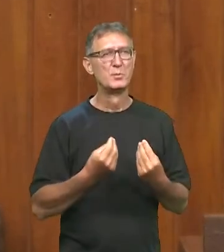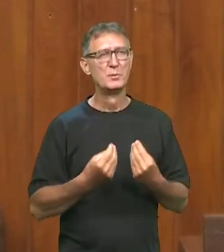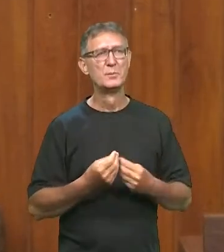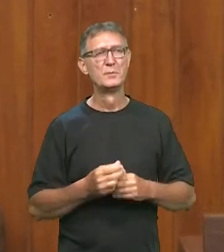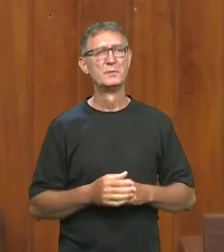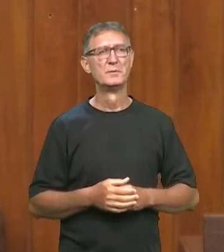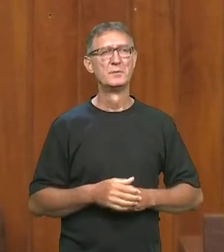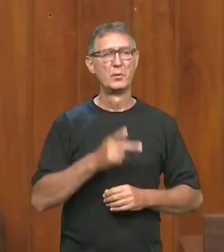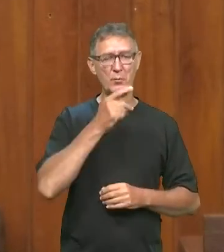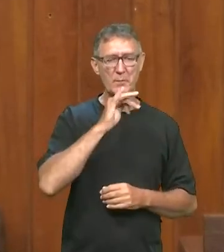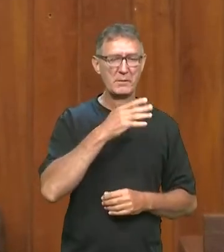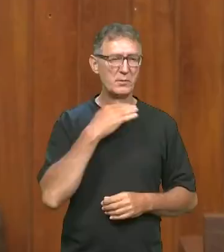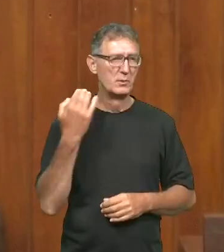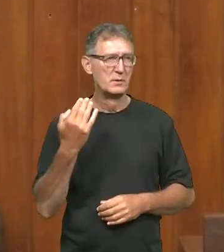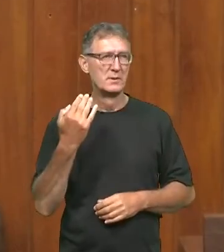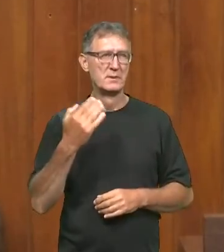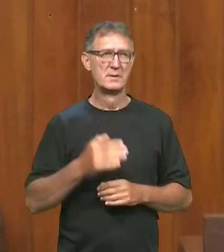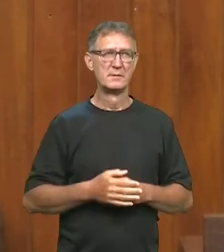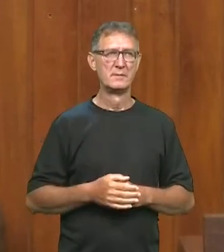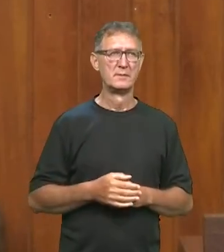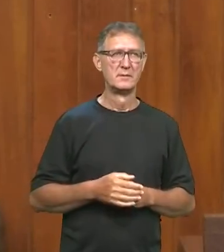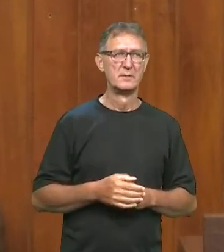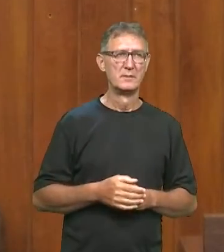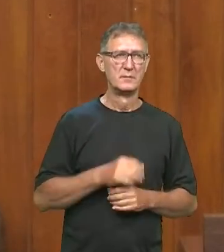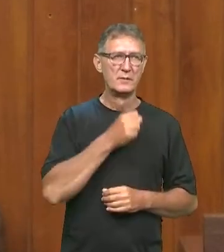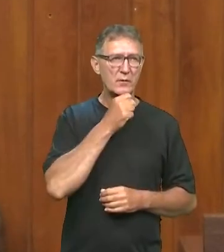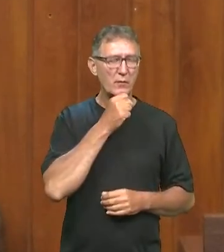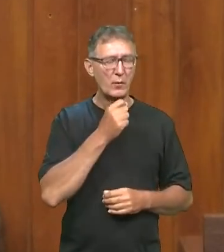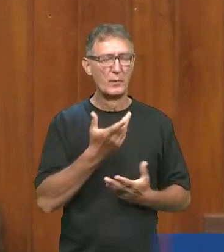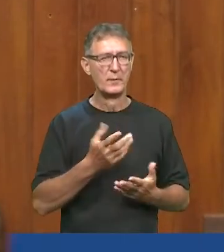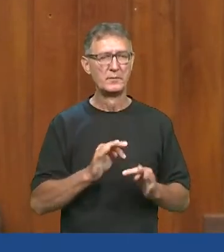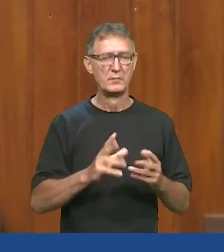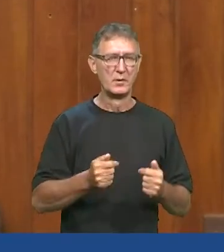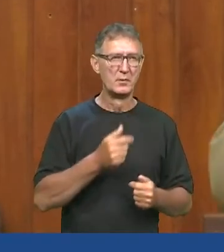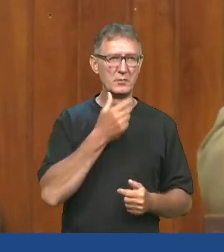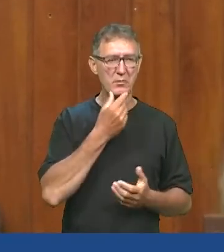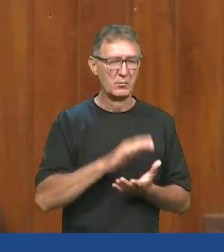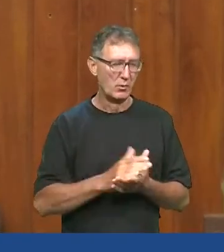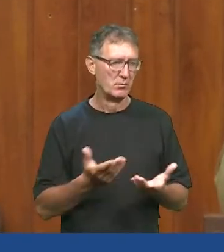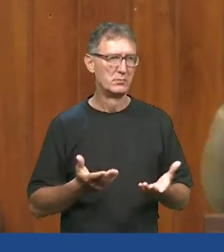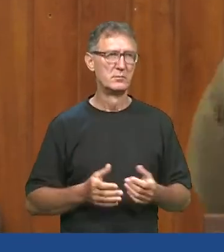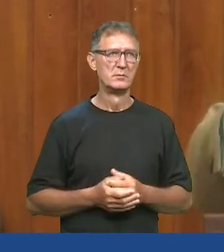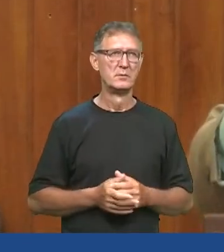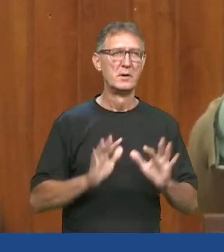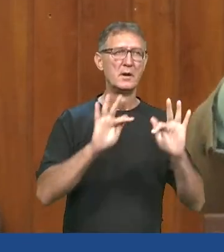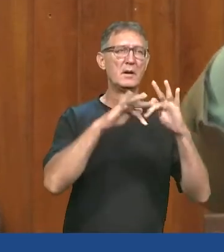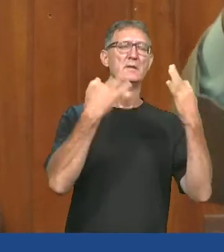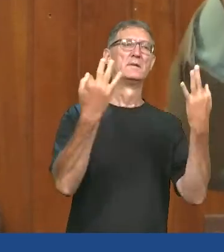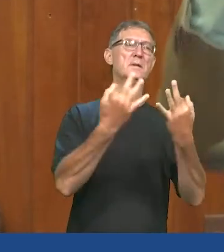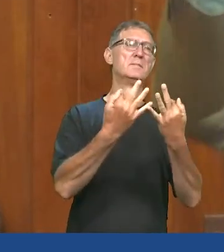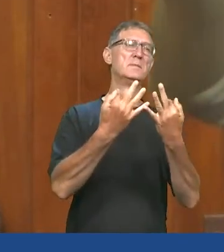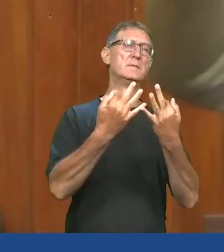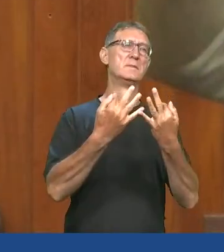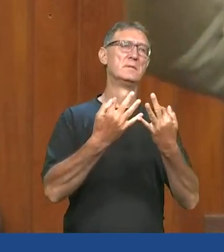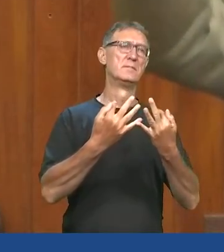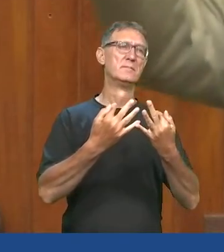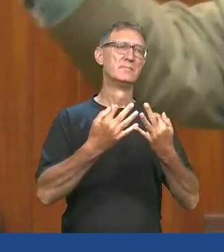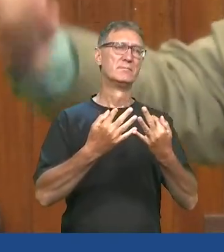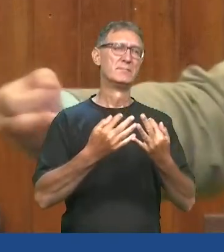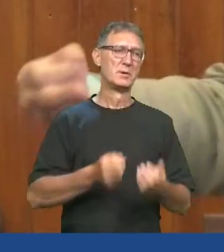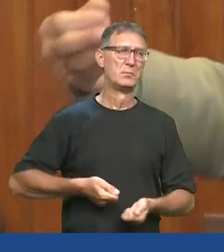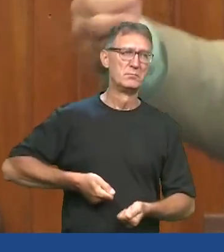Perderam o ente querido, perderam o pai, perderam o avô, perderam, enfim, o esposo e tal. A família